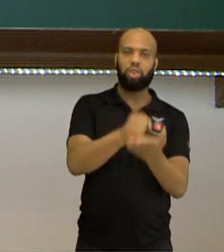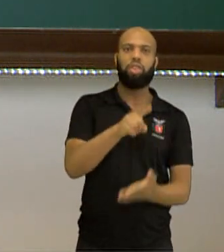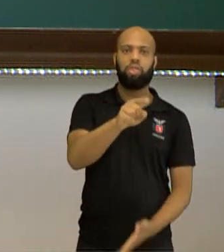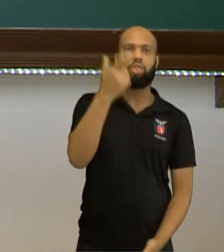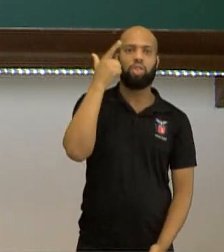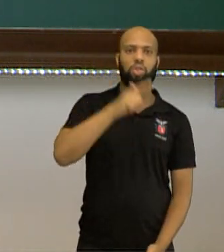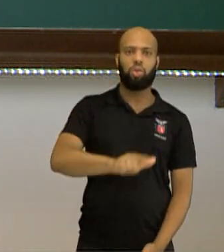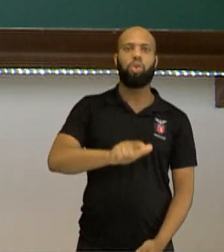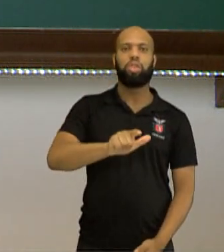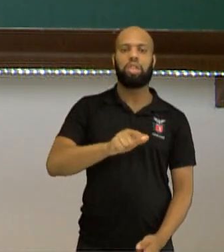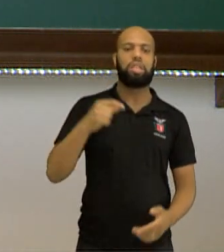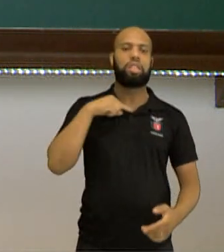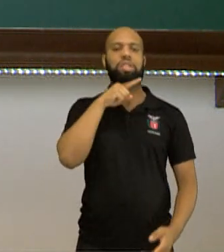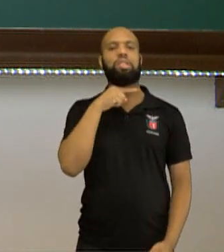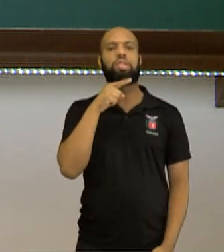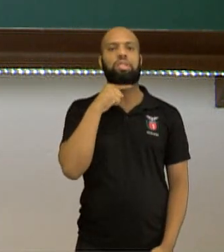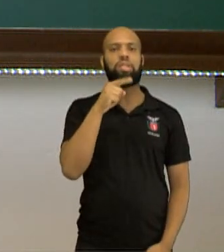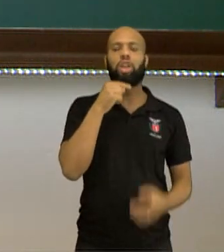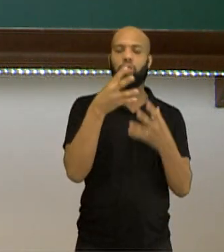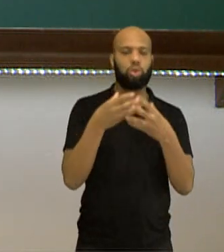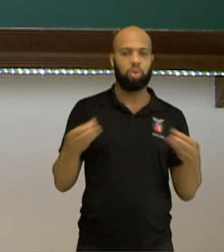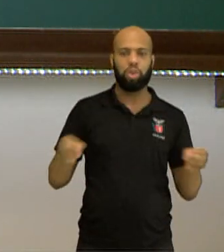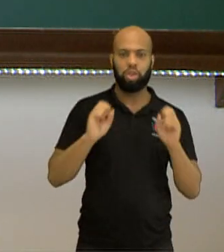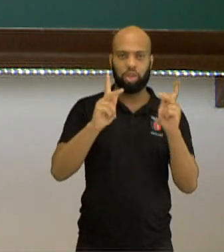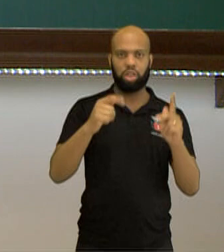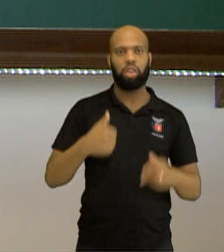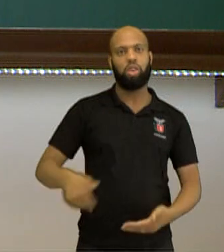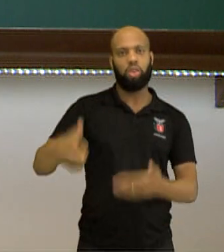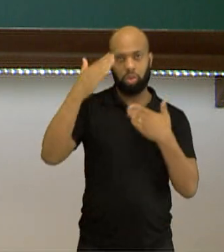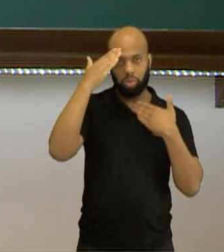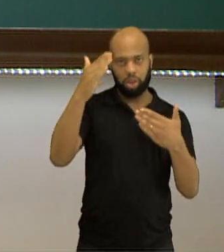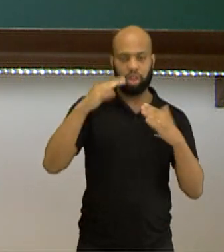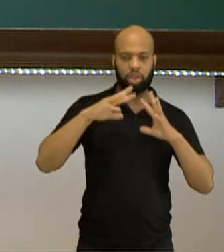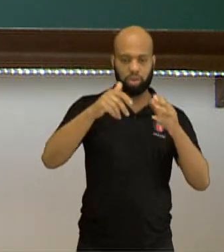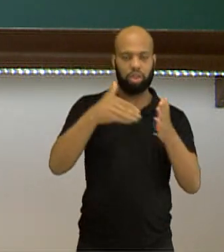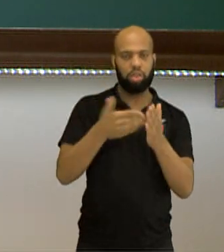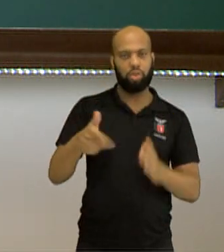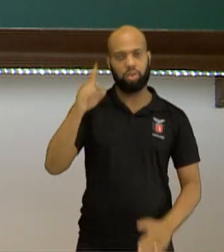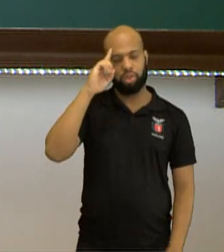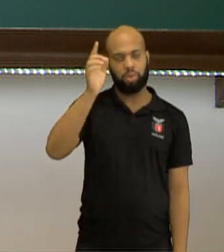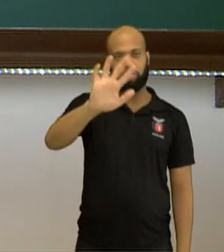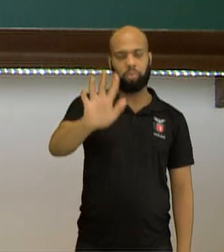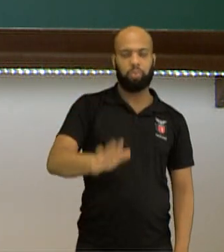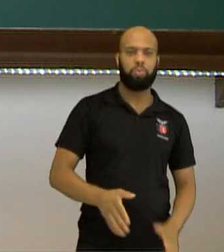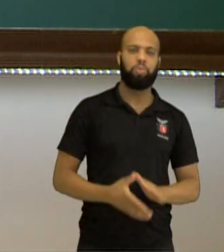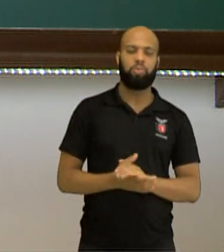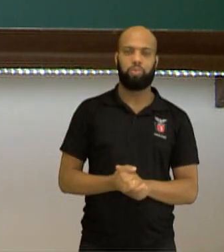superar todas essas dificuldades, ok? Então, beleza, gente? Obrigado e até uma próxima.